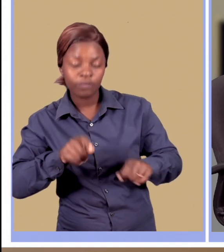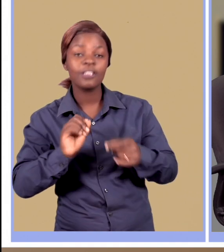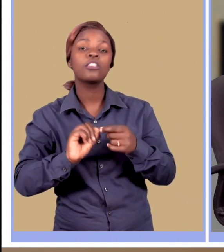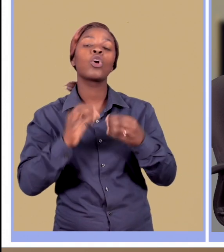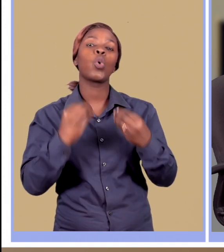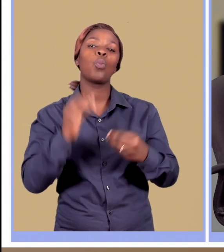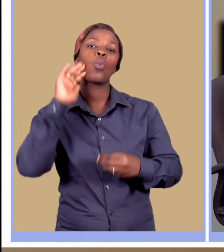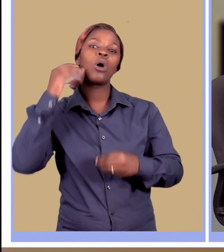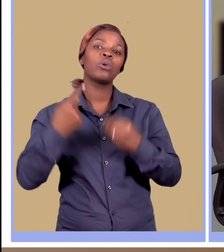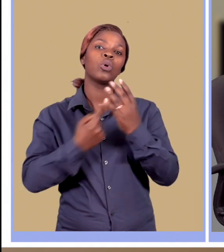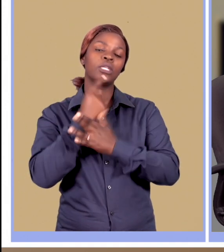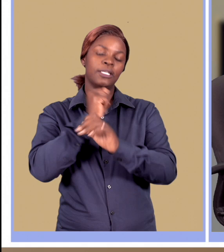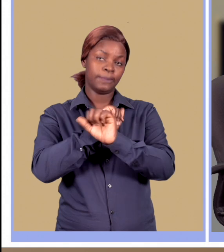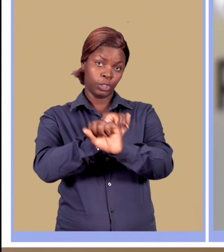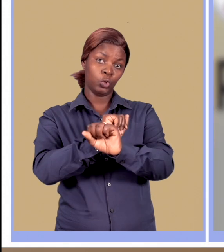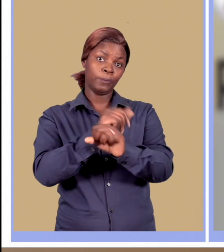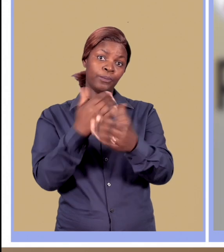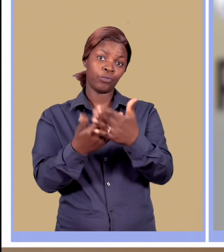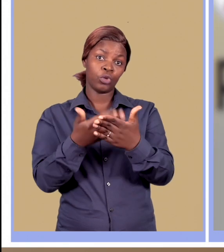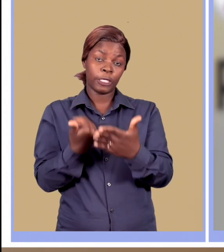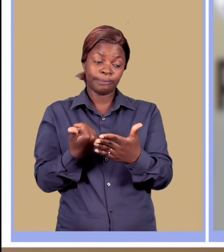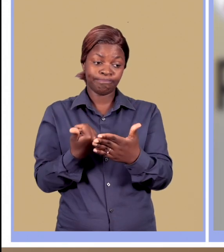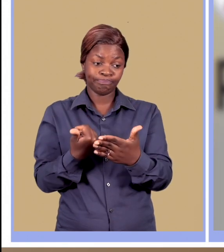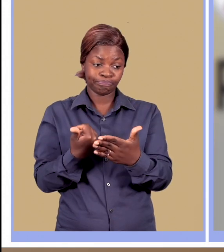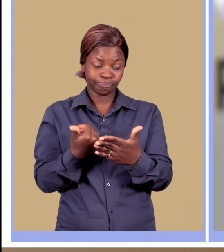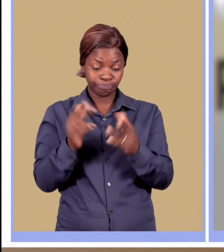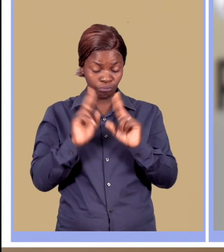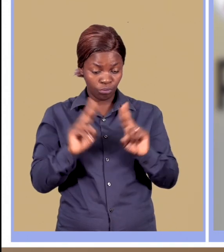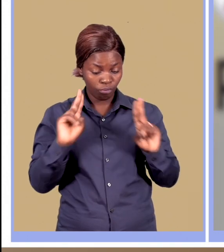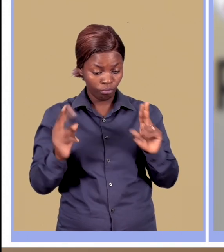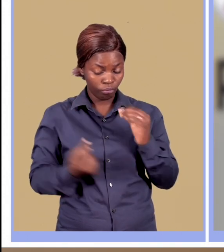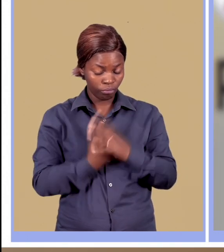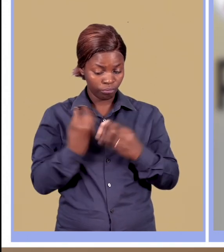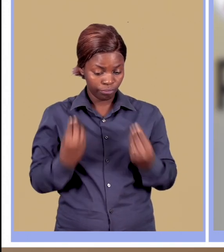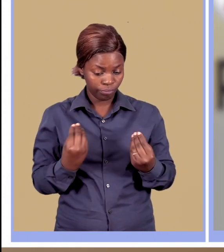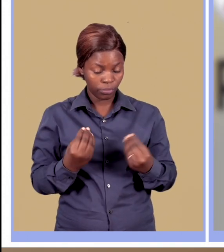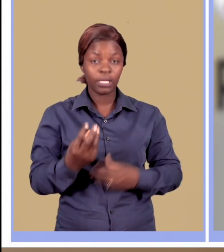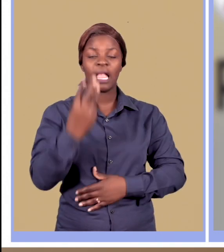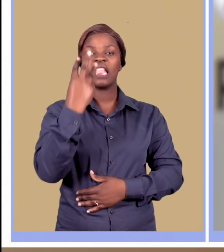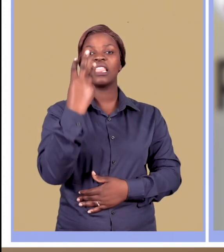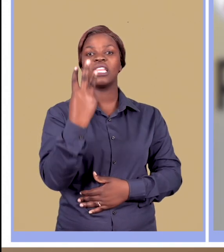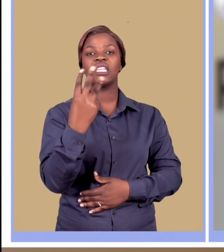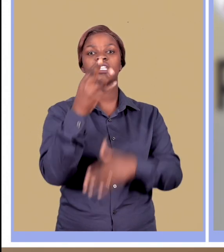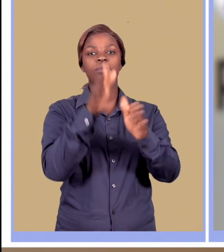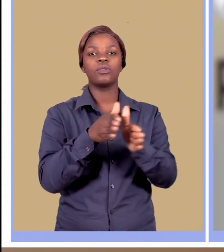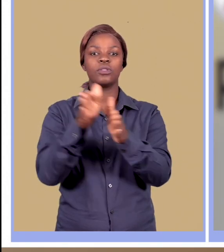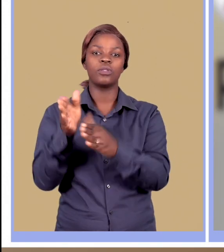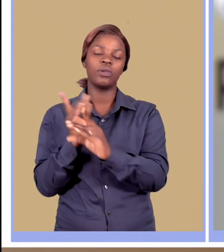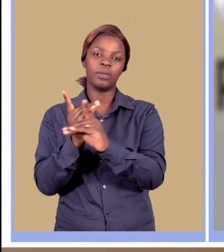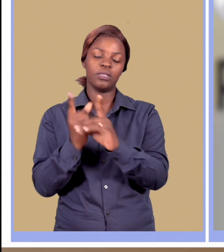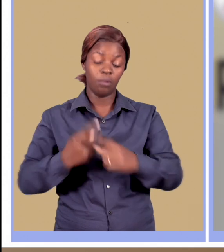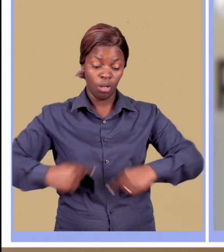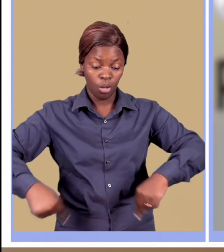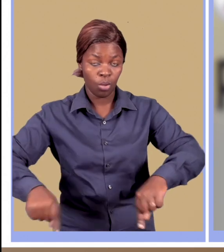melhor agir em situação de perigo. Porque normalmente são 3 pessoas que fazem parte de um comitê